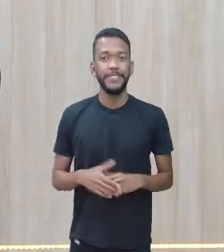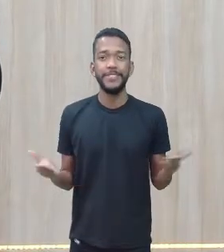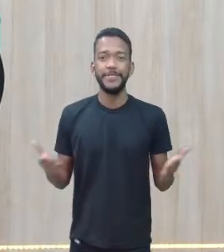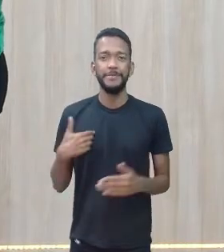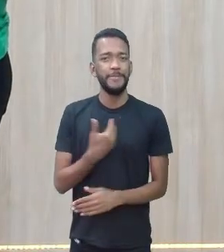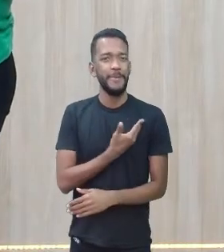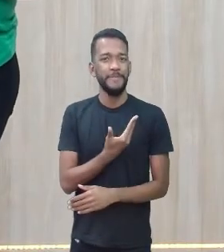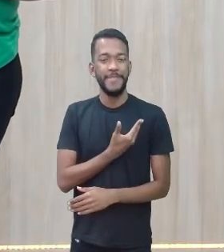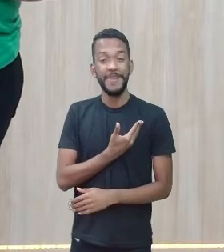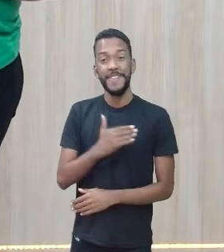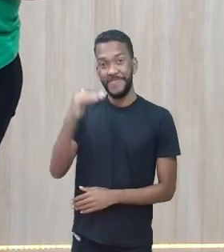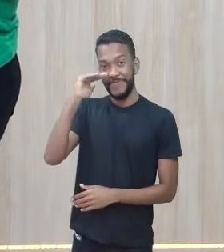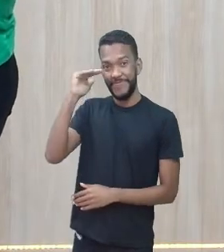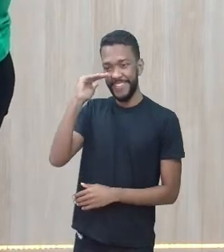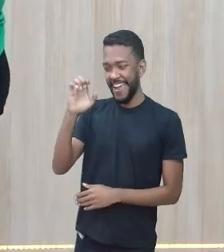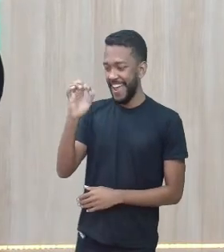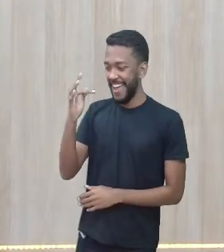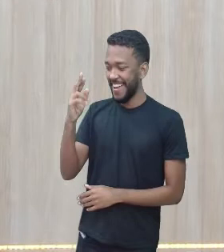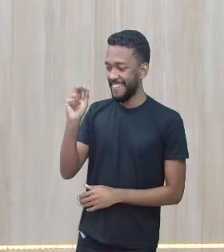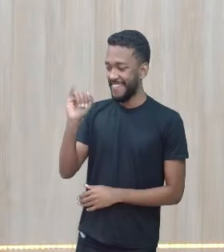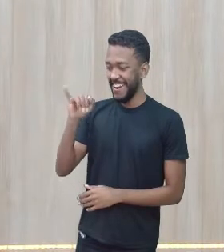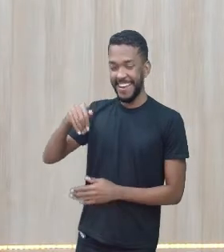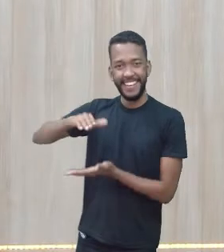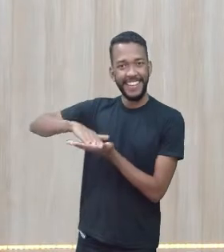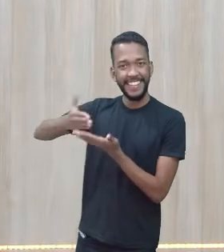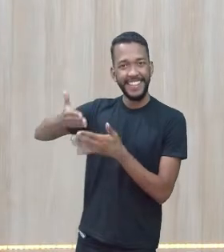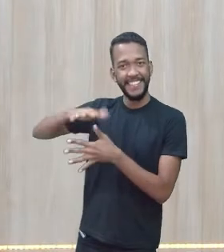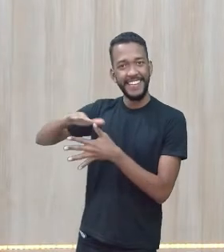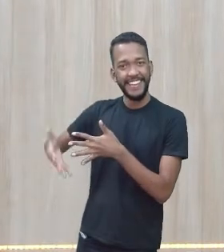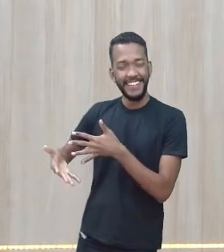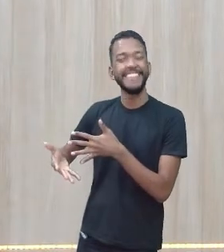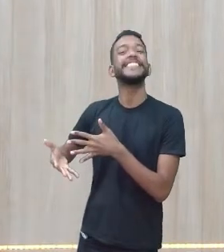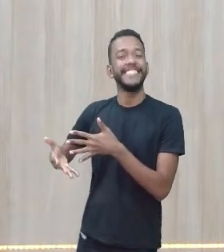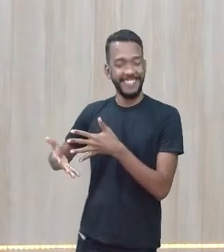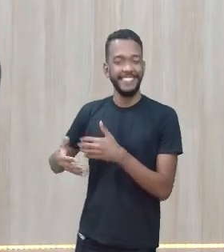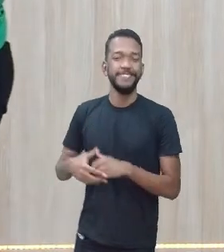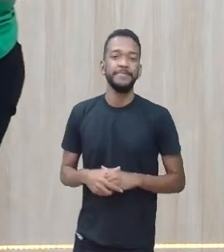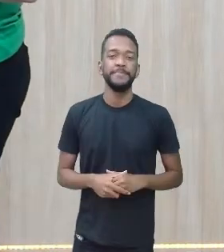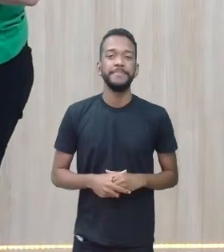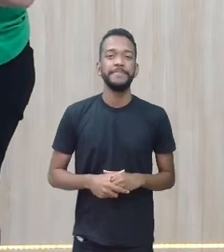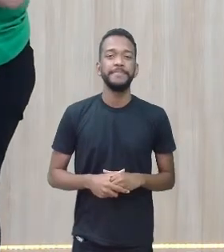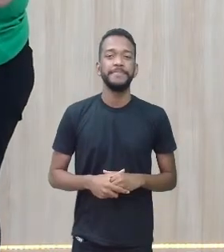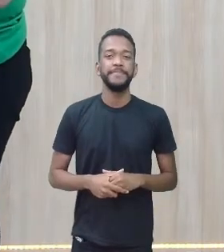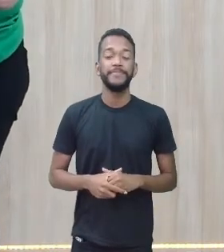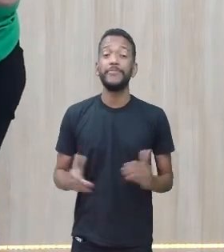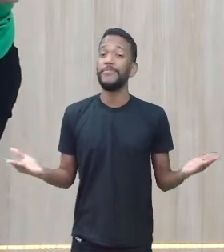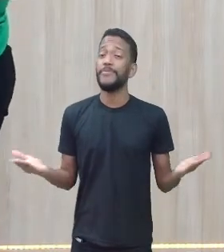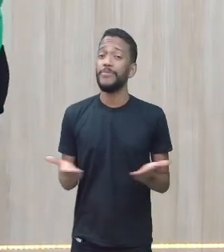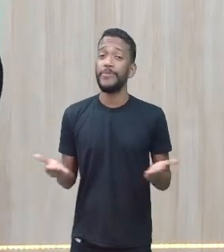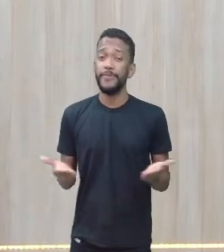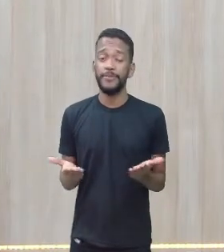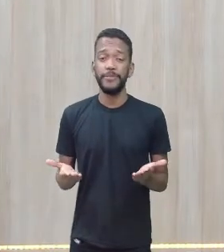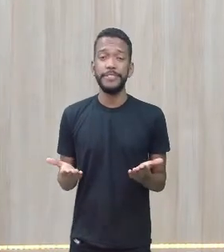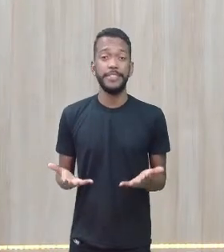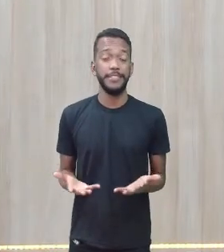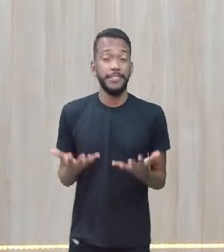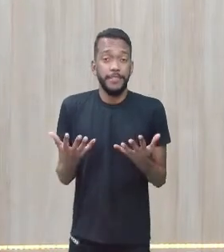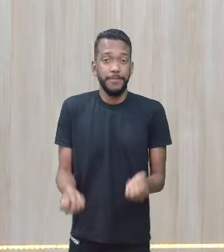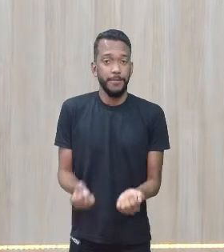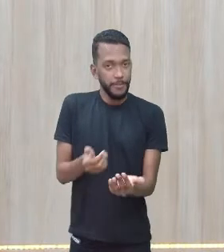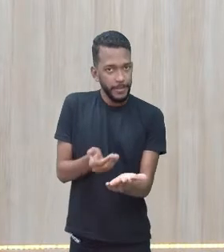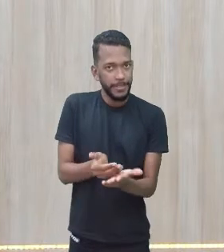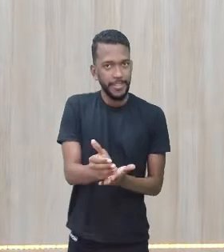meu amigo Efraim, que é o intérprete de línguas e sinais, e hoje nós estamos